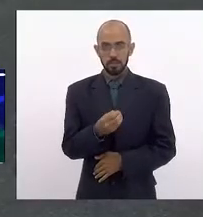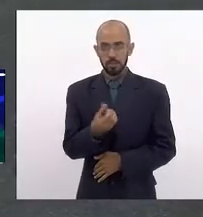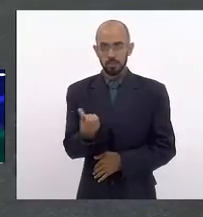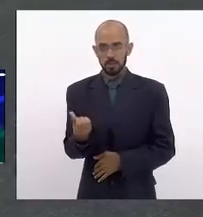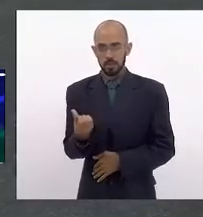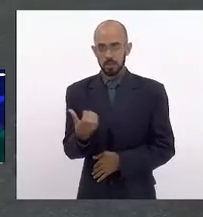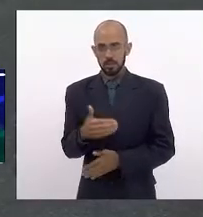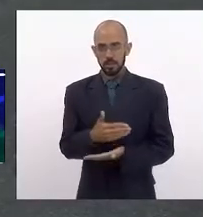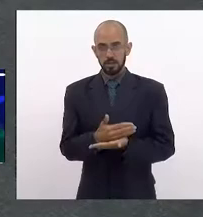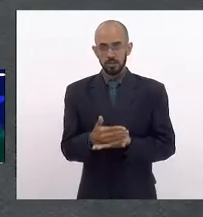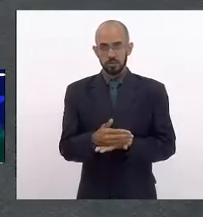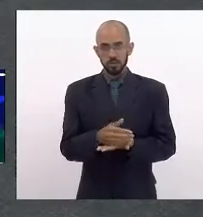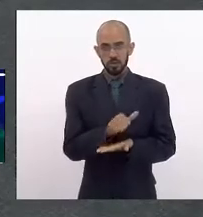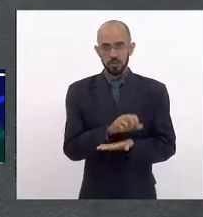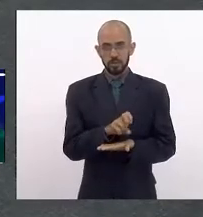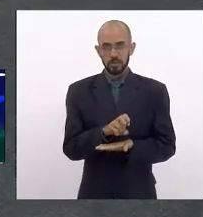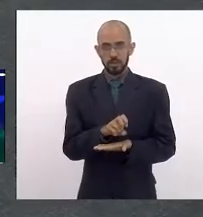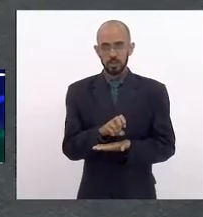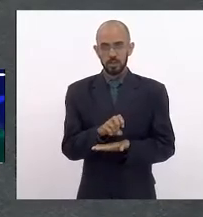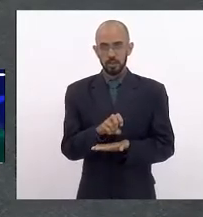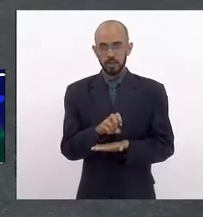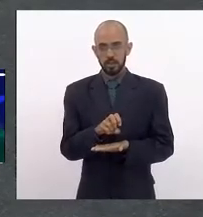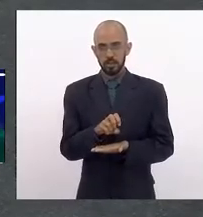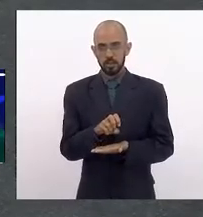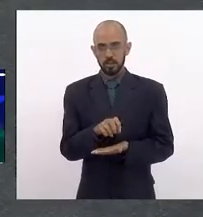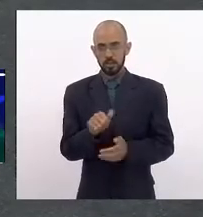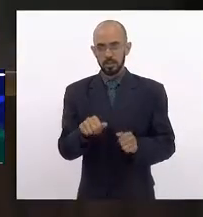14horas encerrou ser 17:11